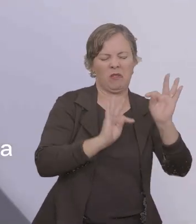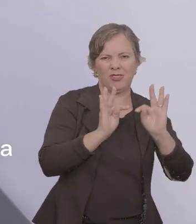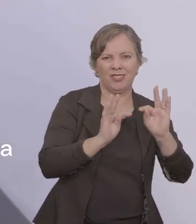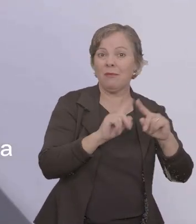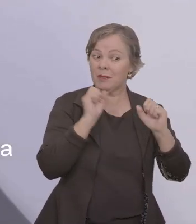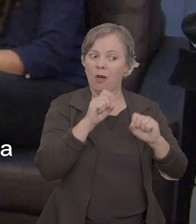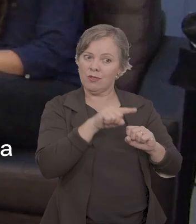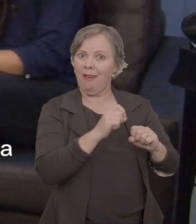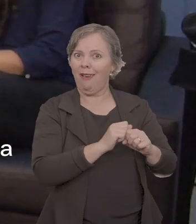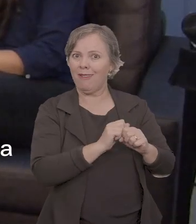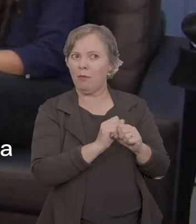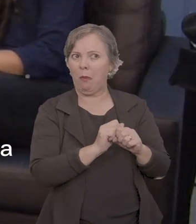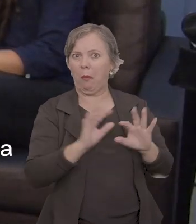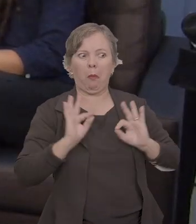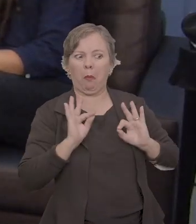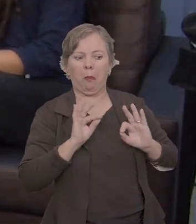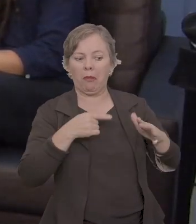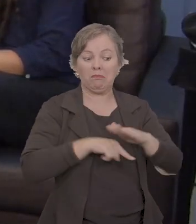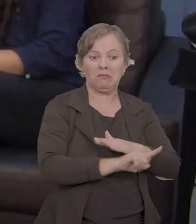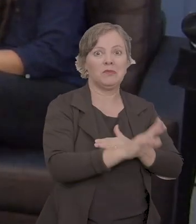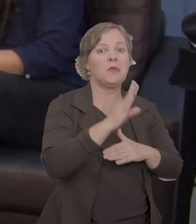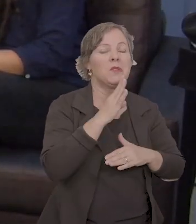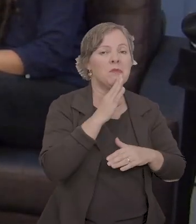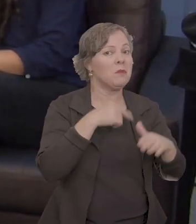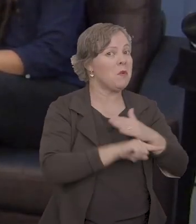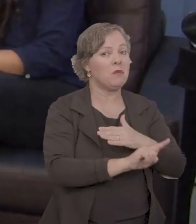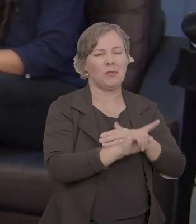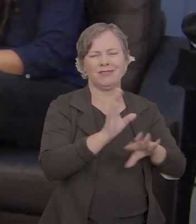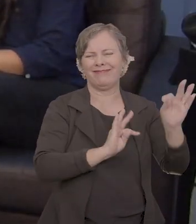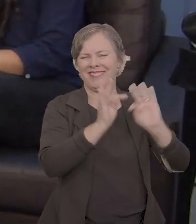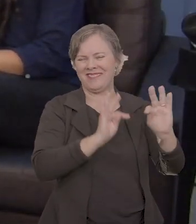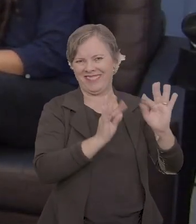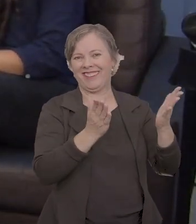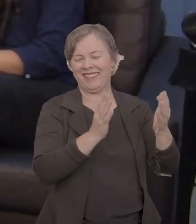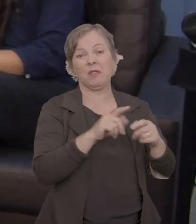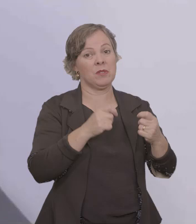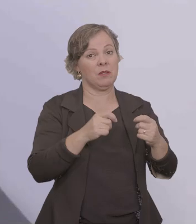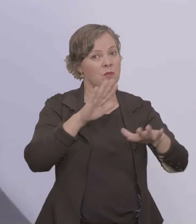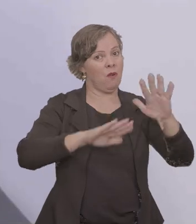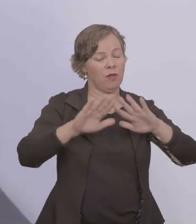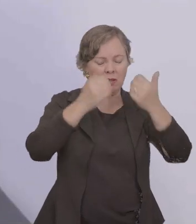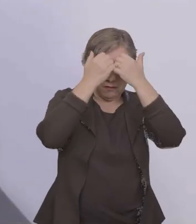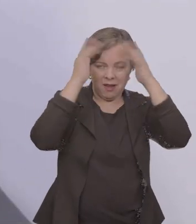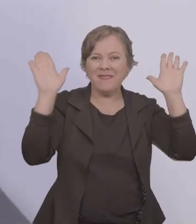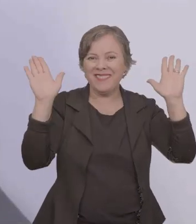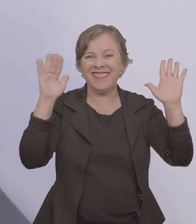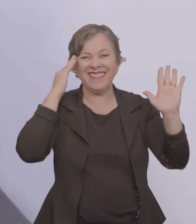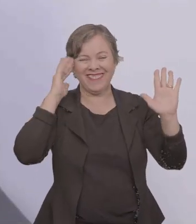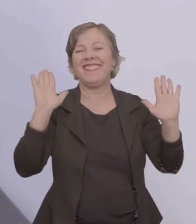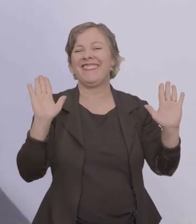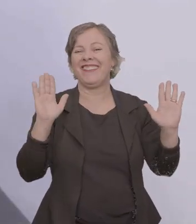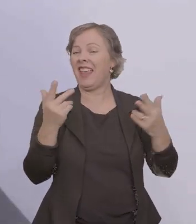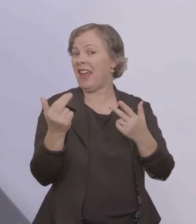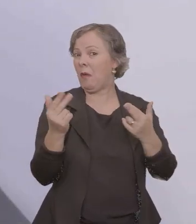pessoa pode ser um grande gênio da tecnologia, né? Então, é preciso nós nos atentarmos a estes aspectos. Da